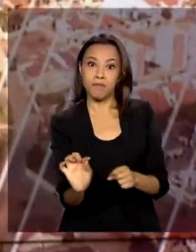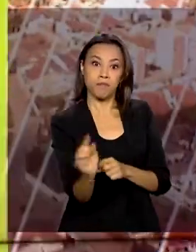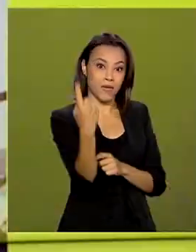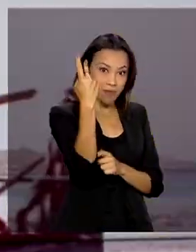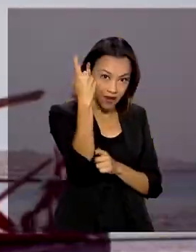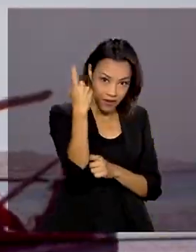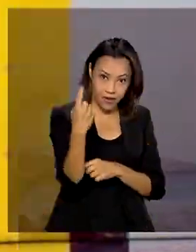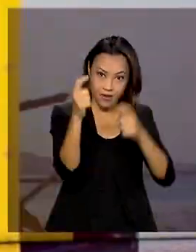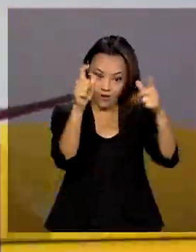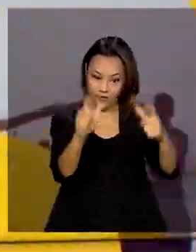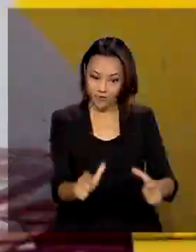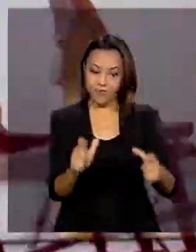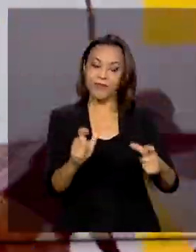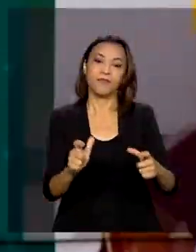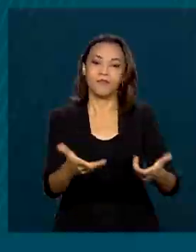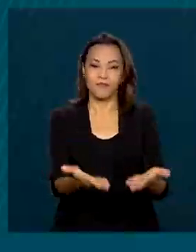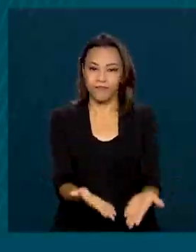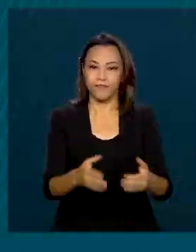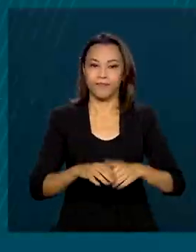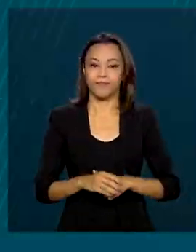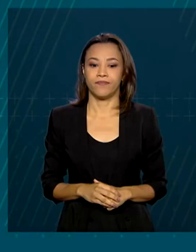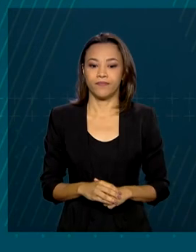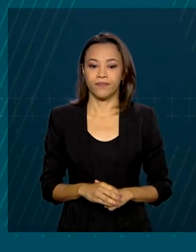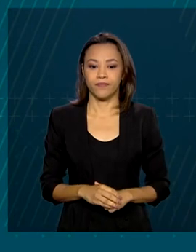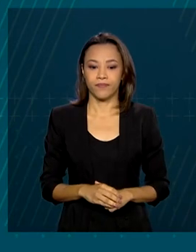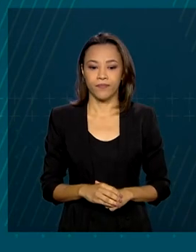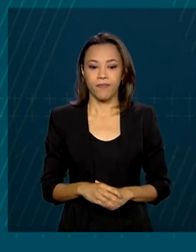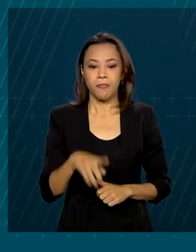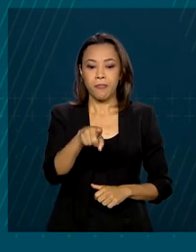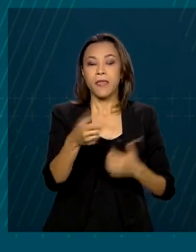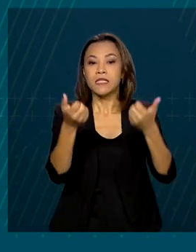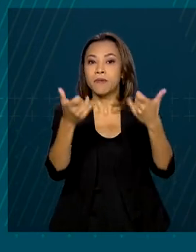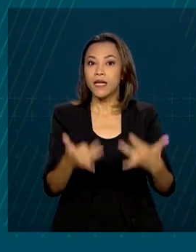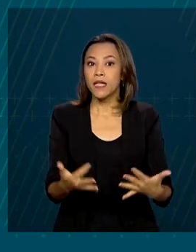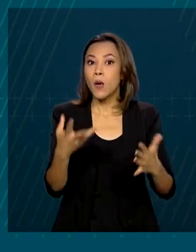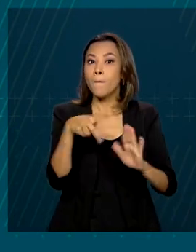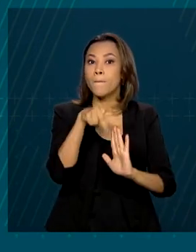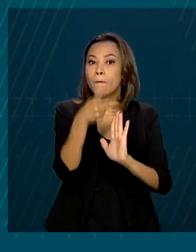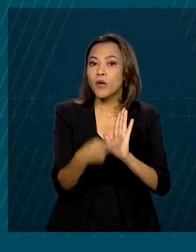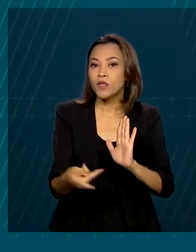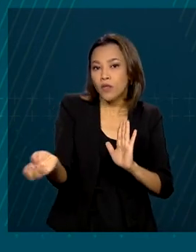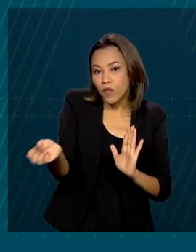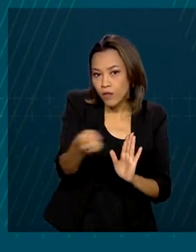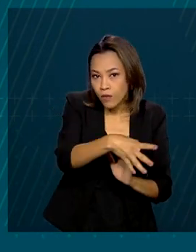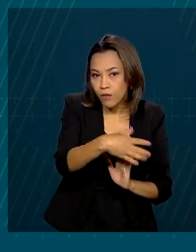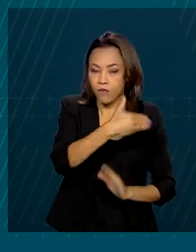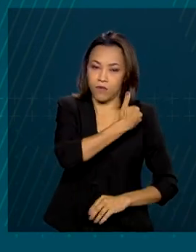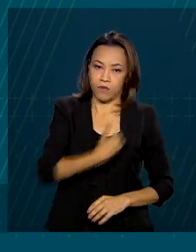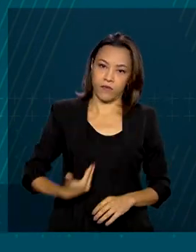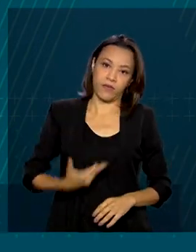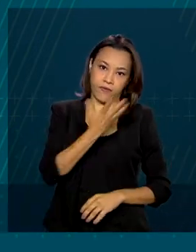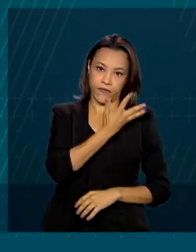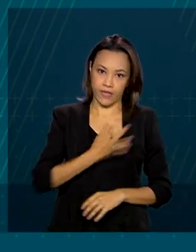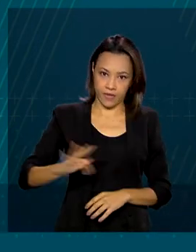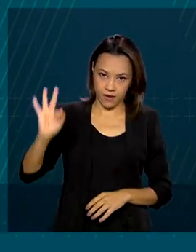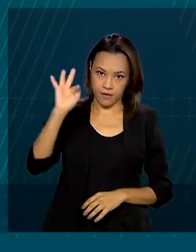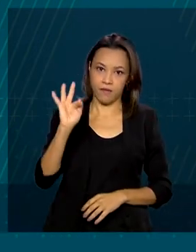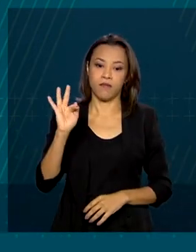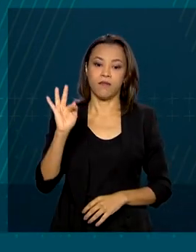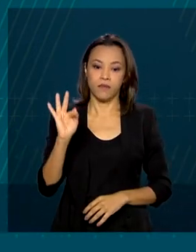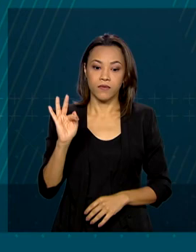programa Brasil em Campo. Esse é um projeto novo do governo federal. Ele é uma